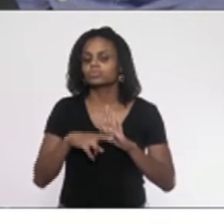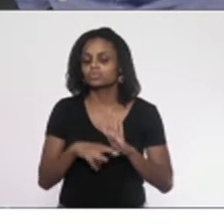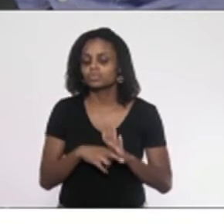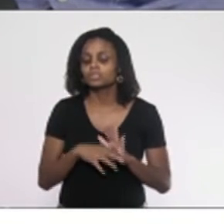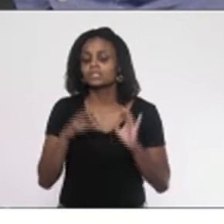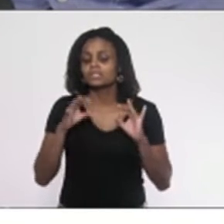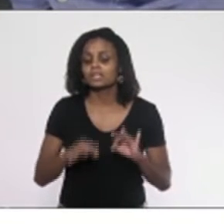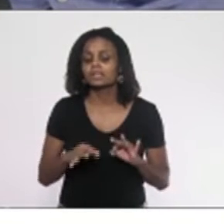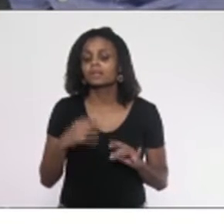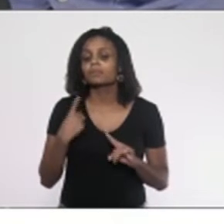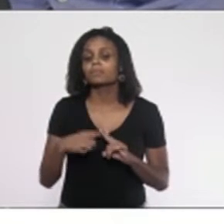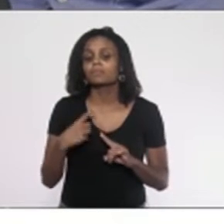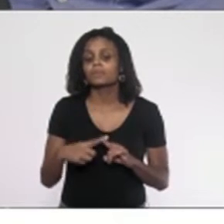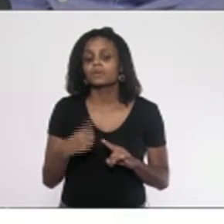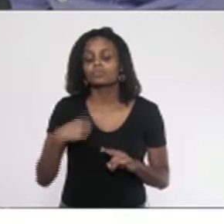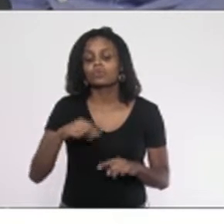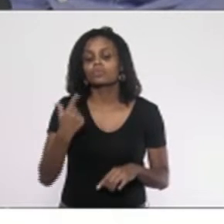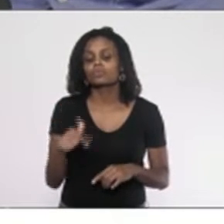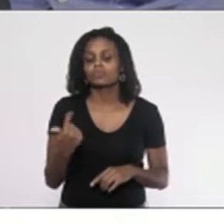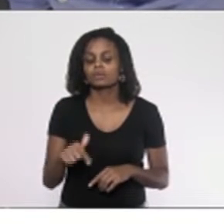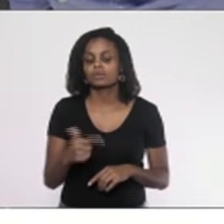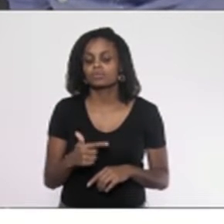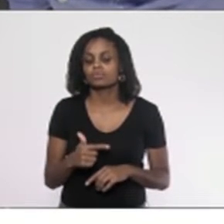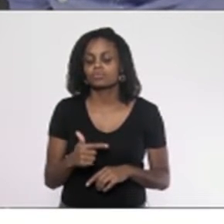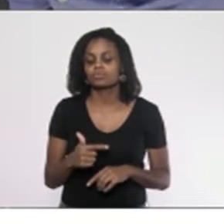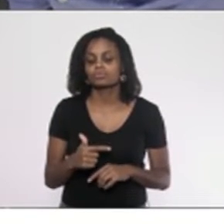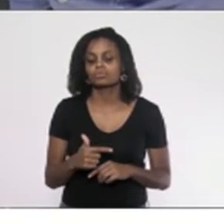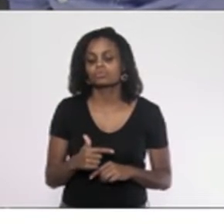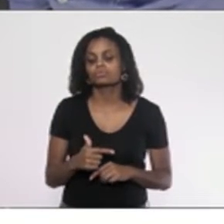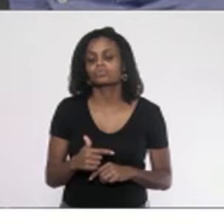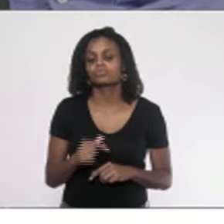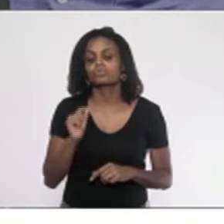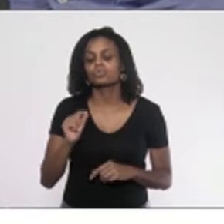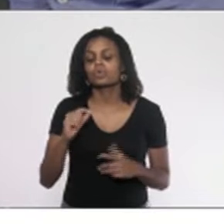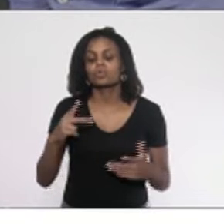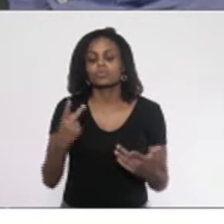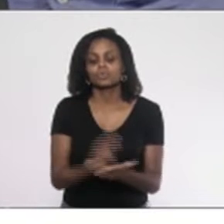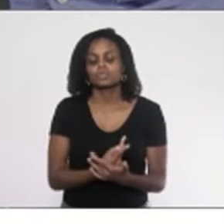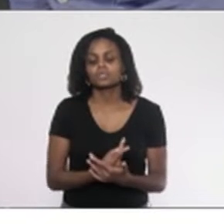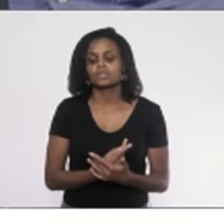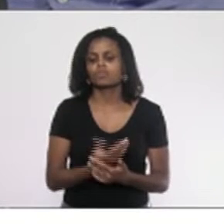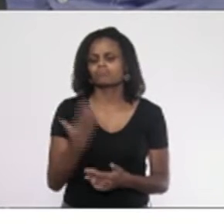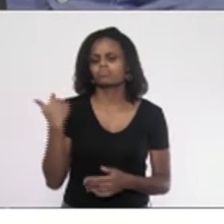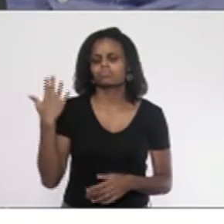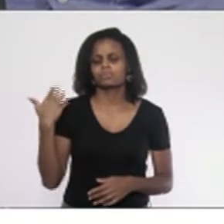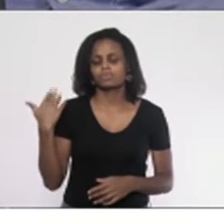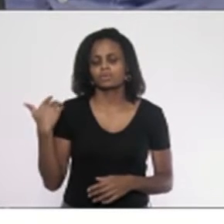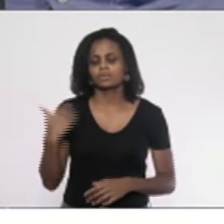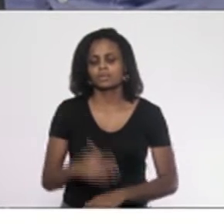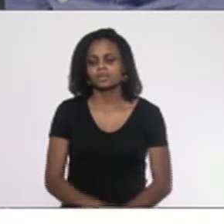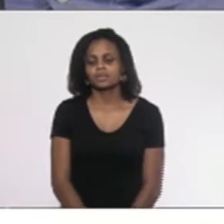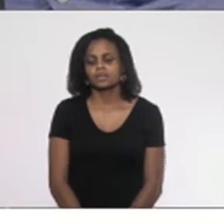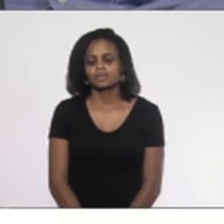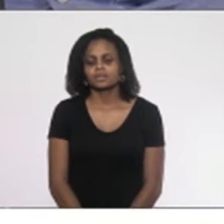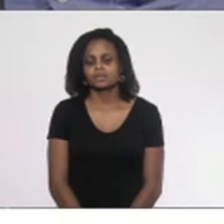para que nós não tenhamos mais o que aconteceu há pouco tempo atrás,